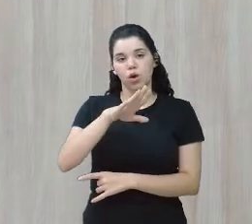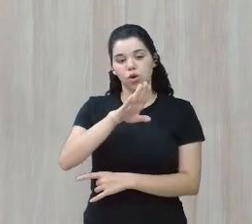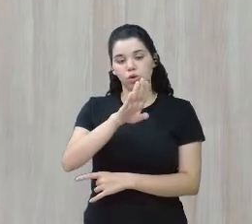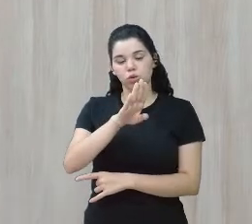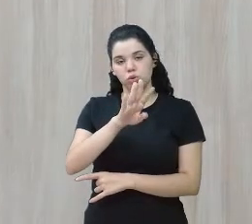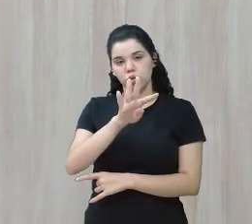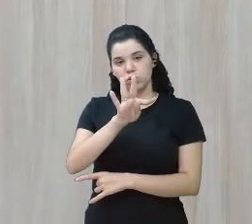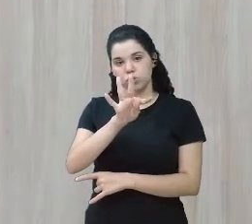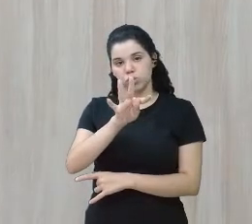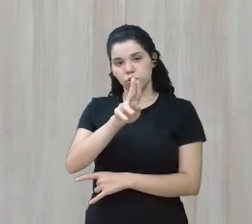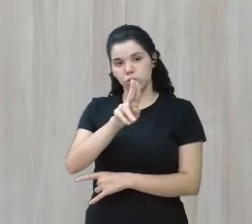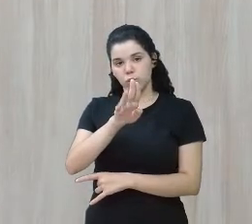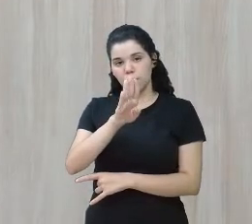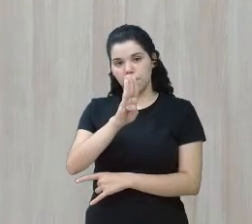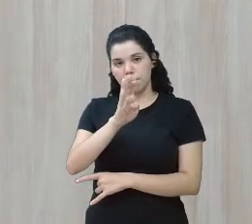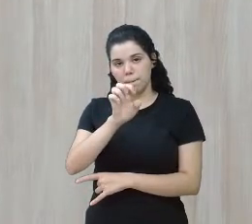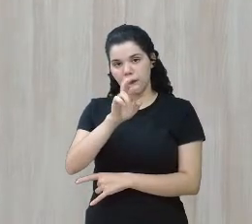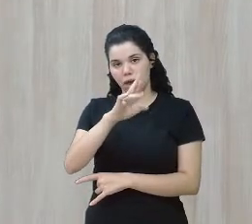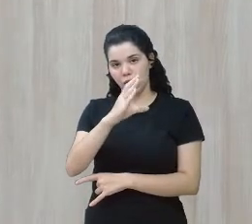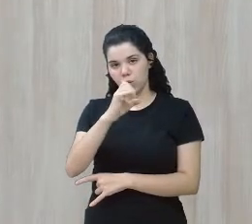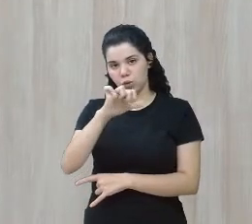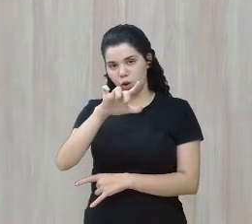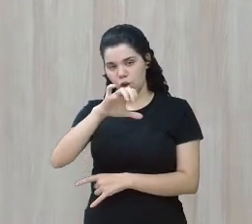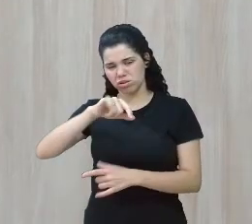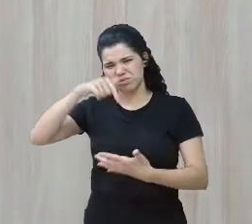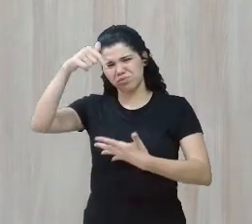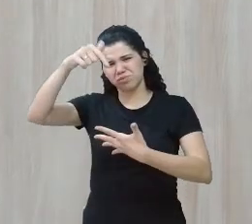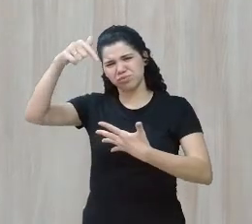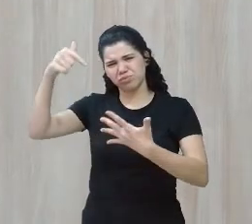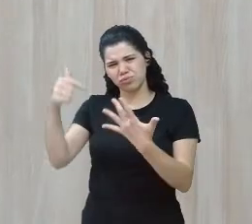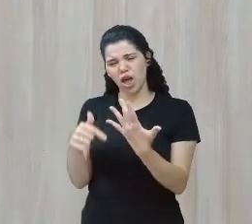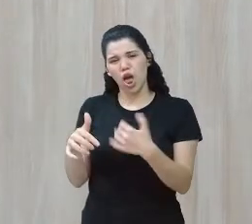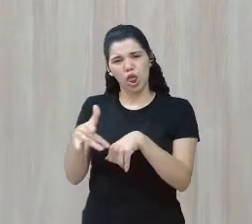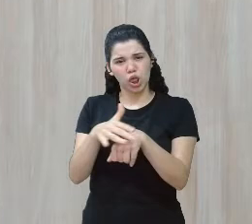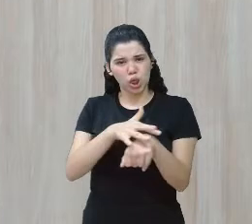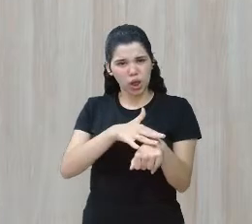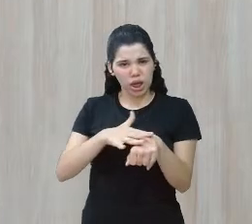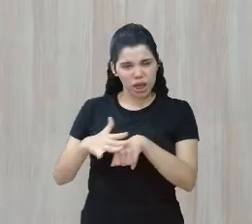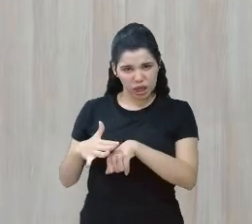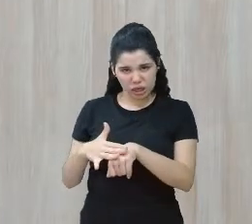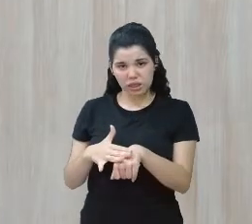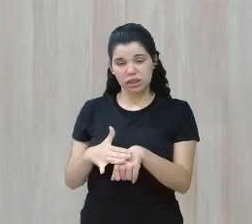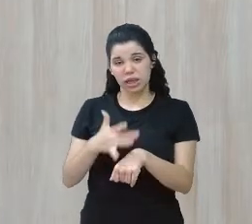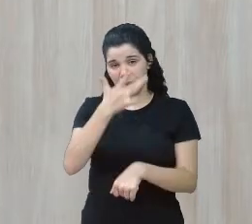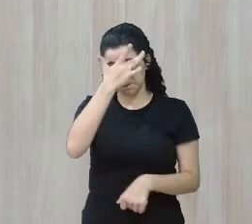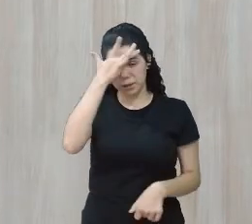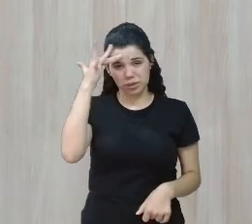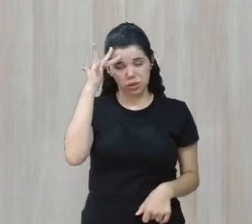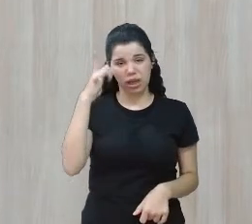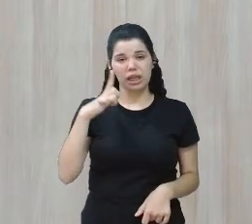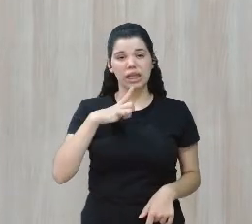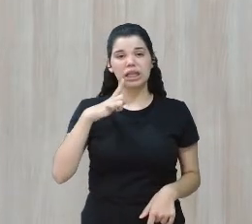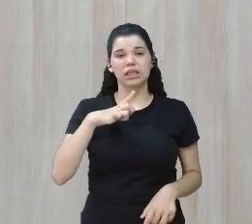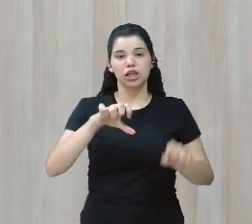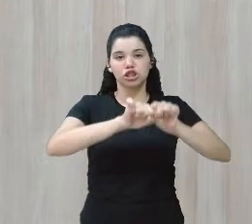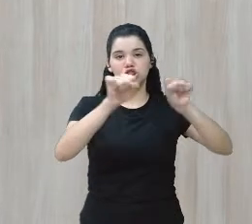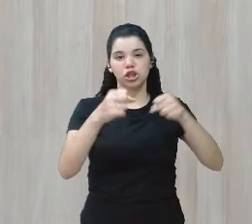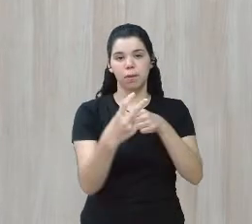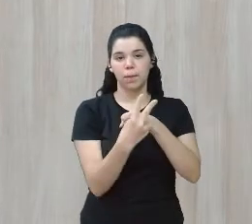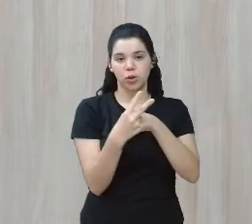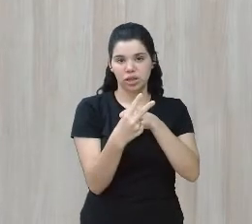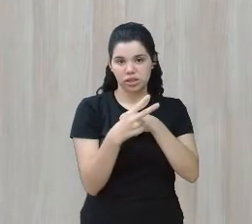pode pegar, a toxoplasmose e outras séries de doenças que normalmente uma pessoa que está com o sistema